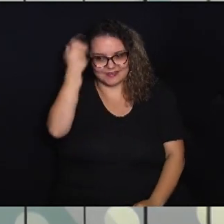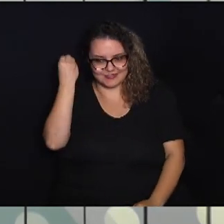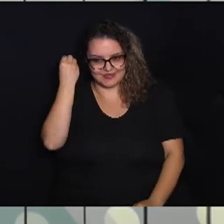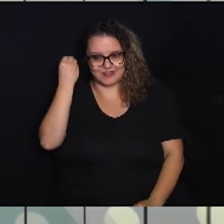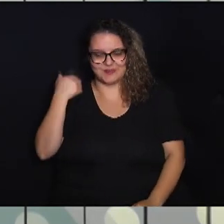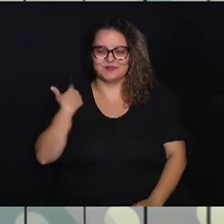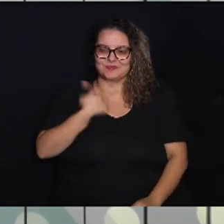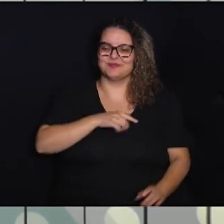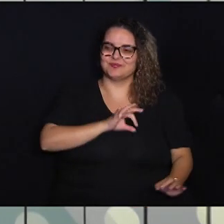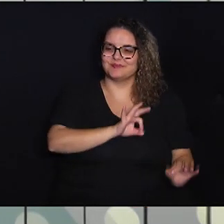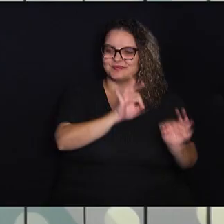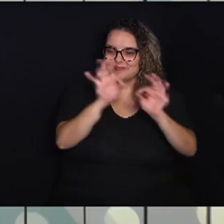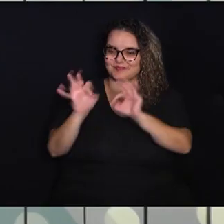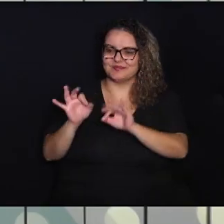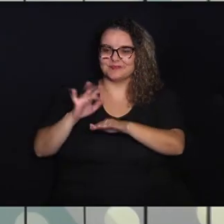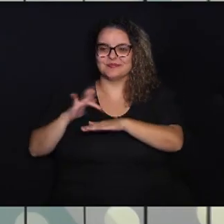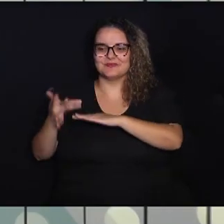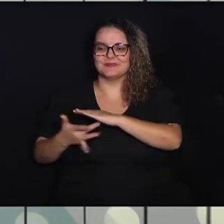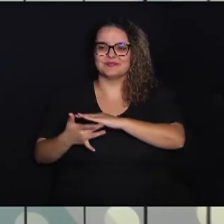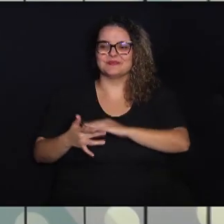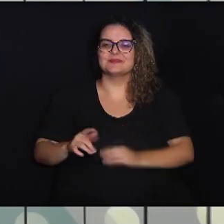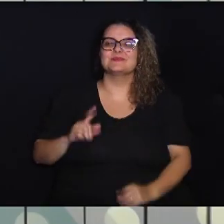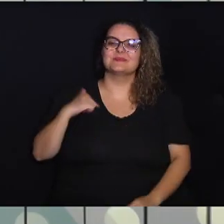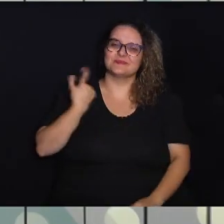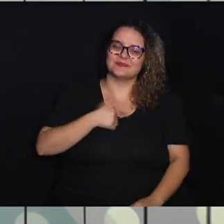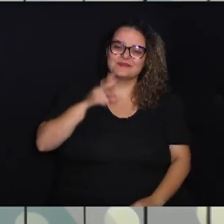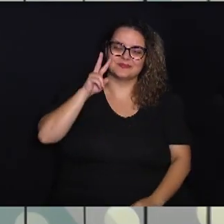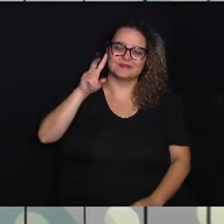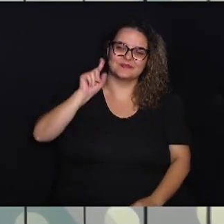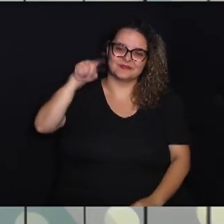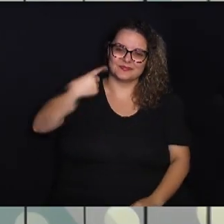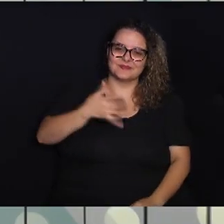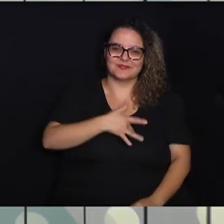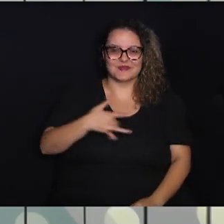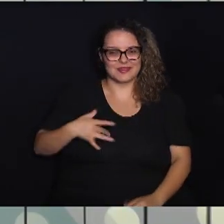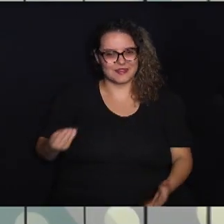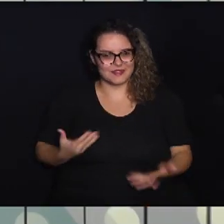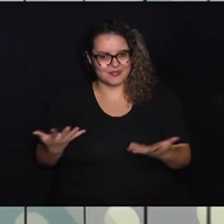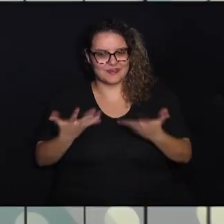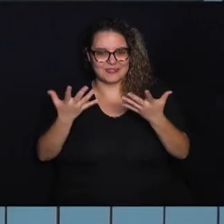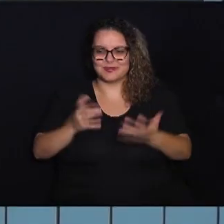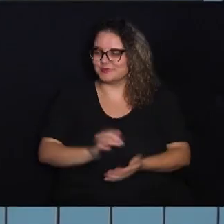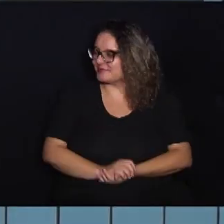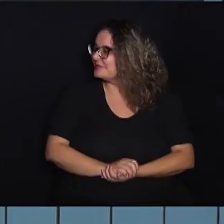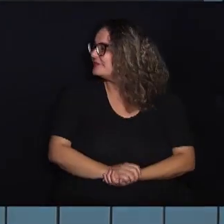de nos acompanhar nas redes sociais. A gente se vê no próximo Saúde é Vida.